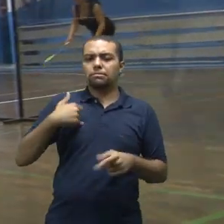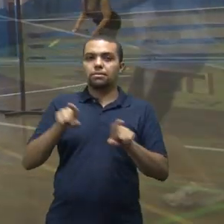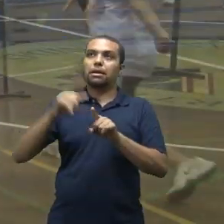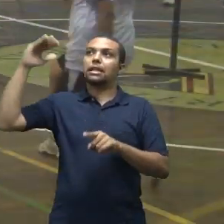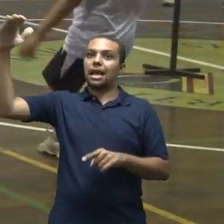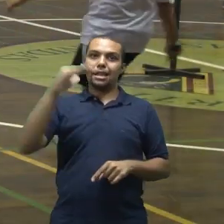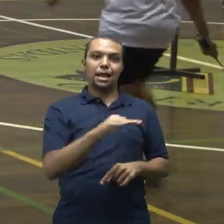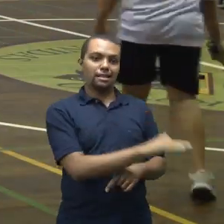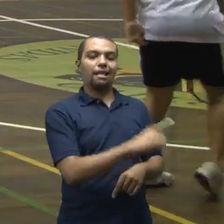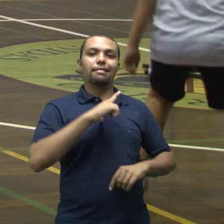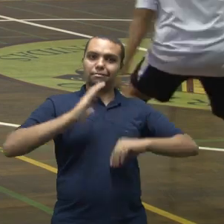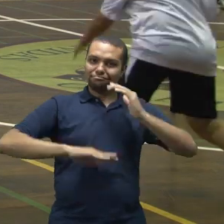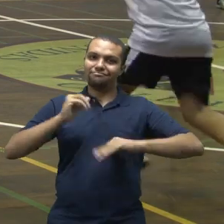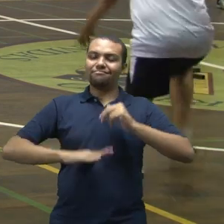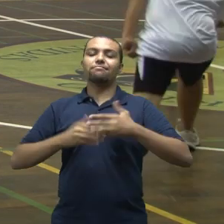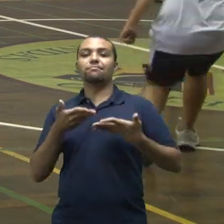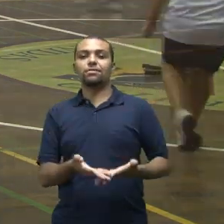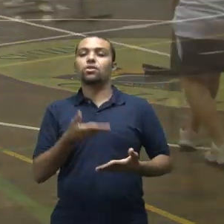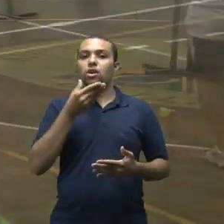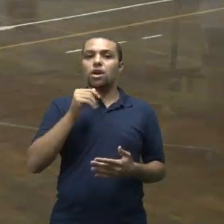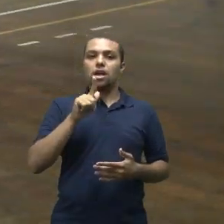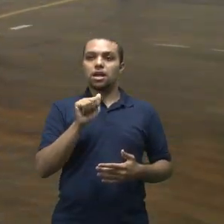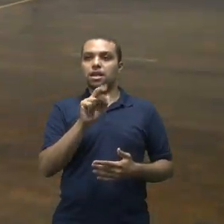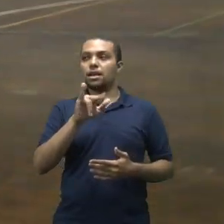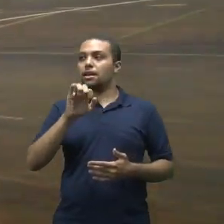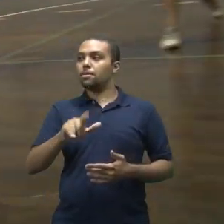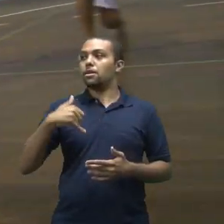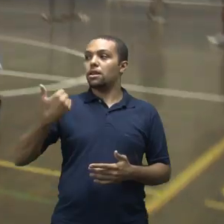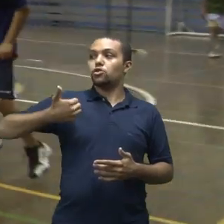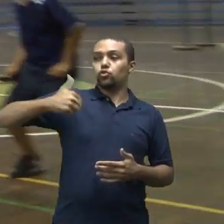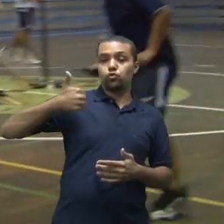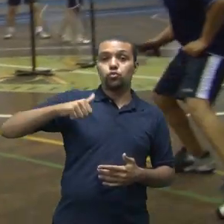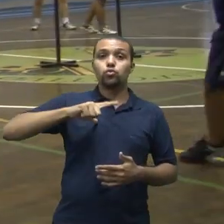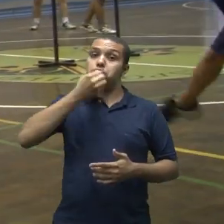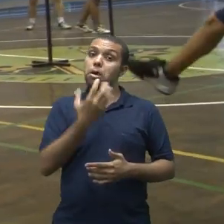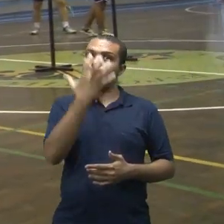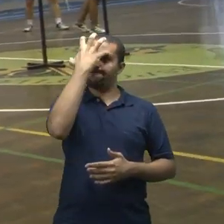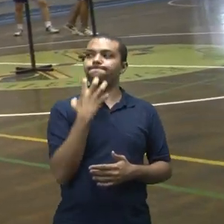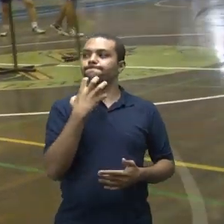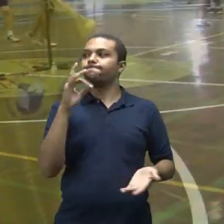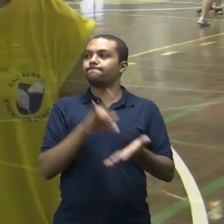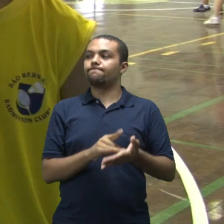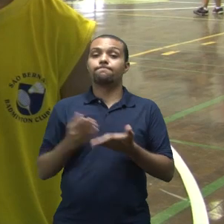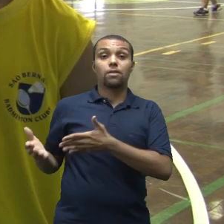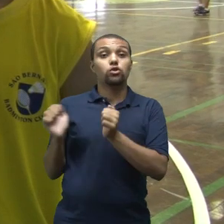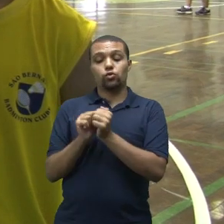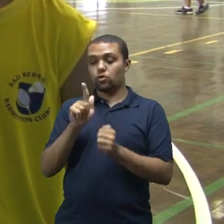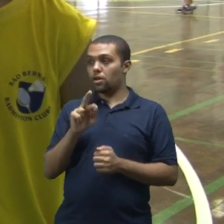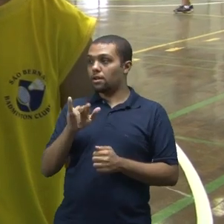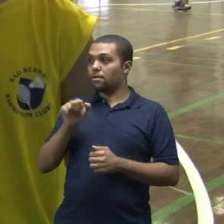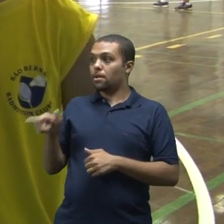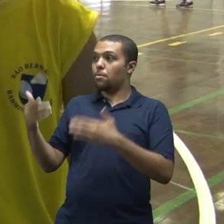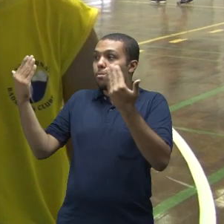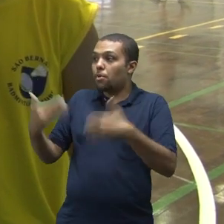e tamanhos praticam o badminton. O pequeno Gabriel, de apenas 11 anos, leva bem a sério. Aqui do meu lado, o